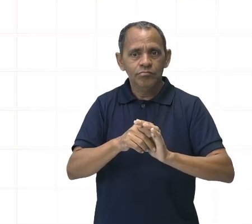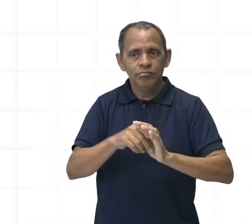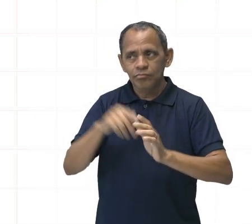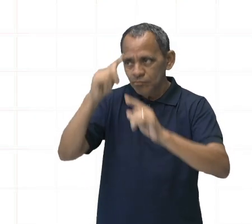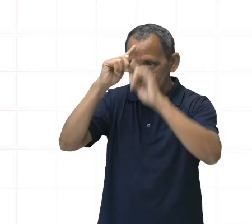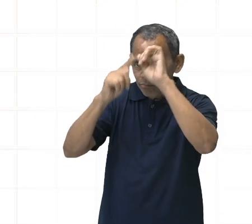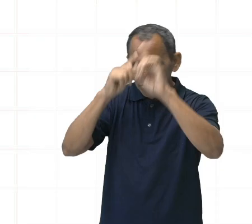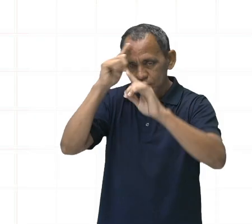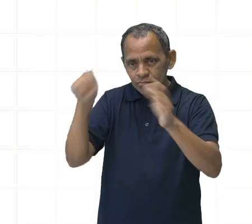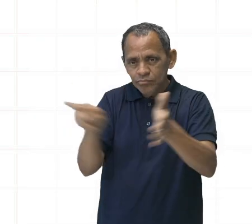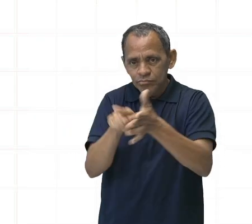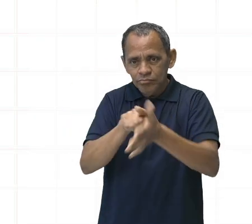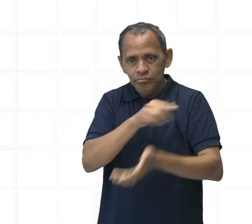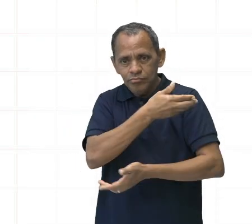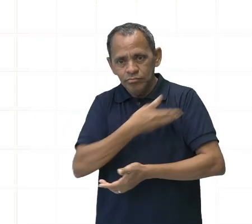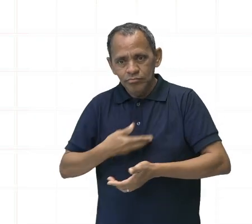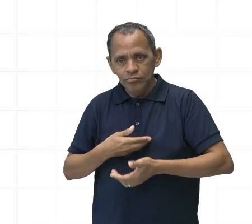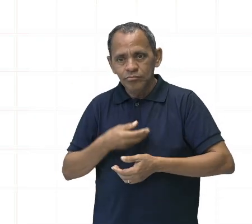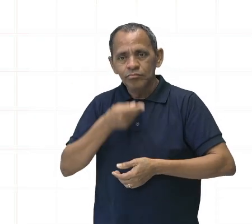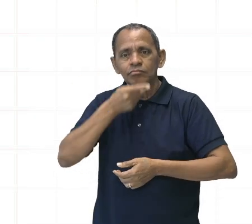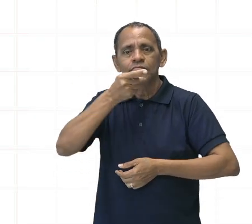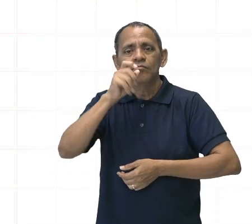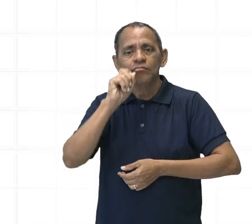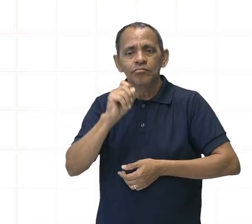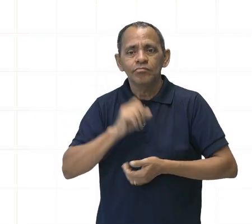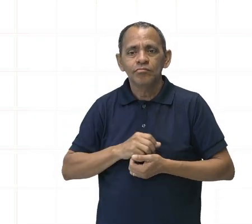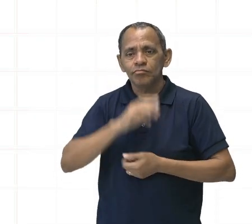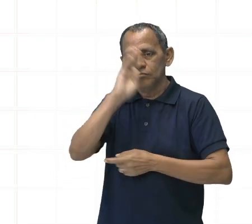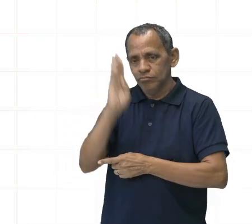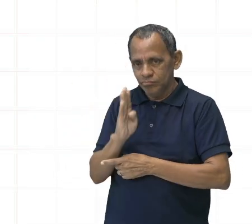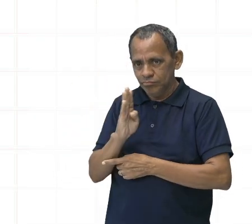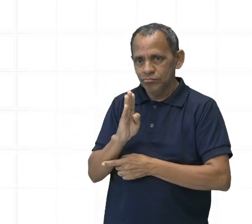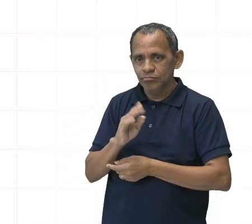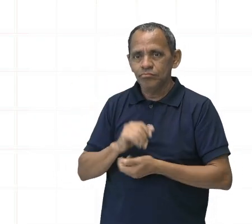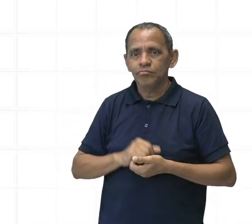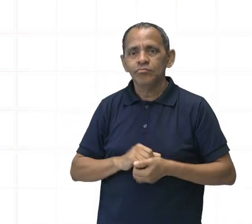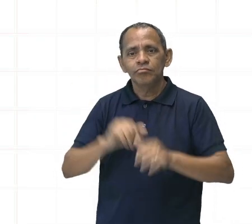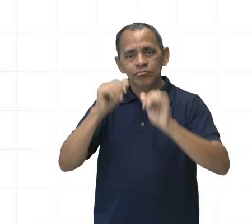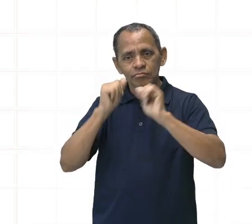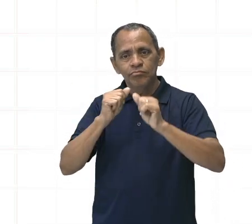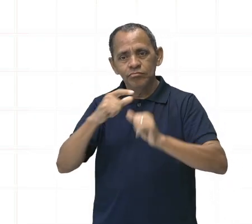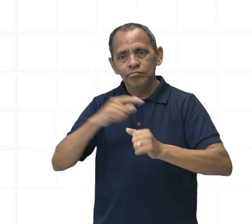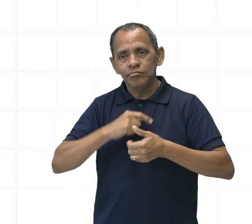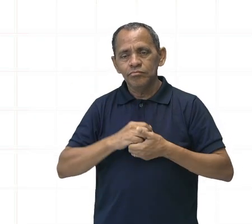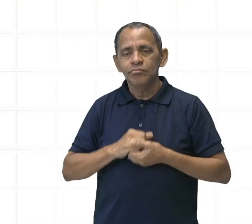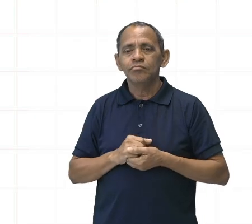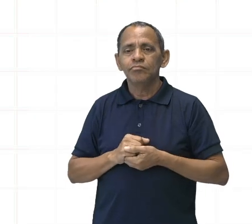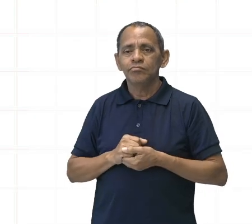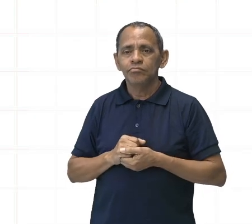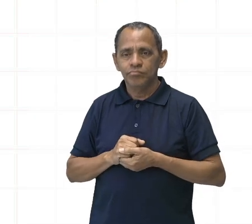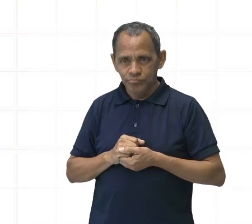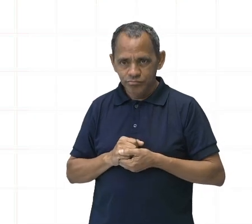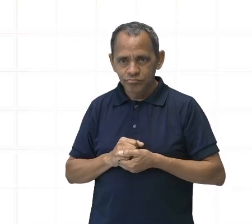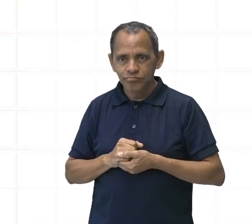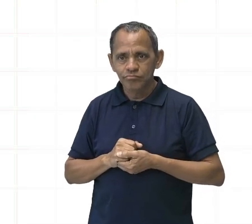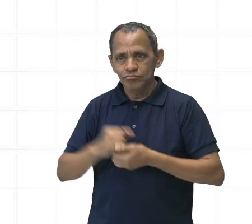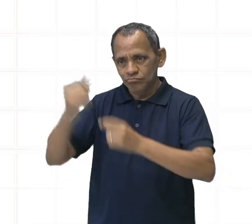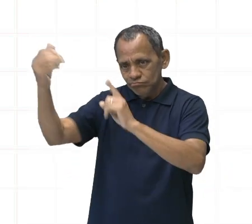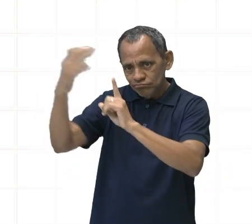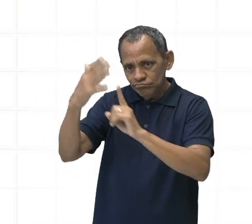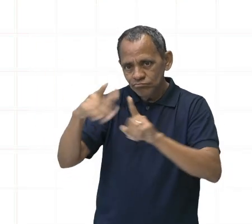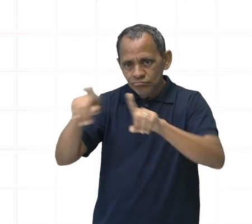atenção, foi um plano inventado pelo próprio governo, que dizia que o Brasil estava prestes a sofrer